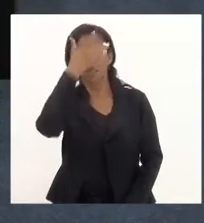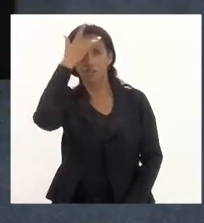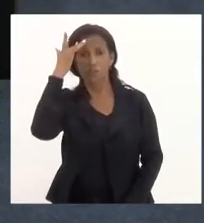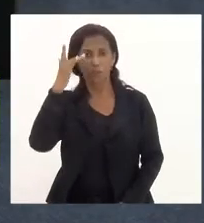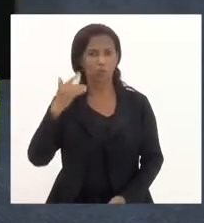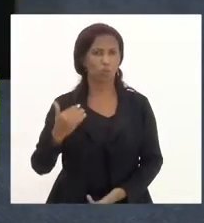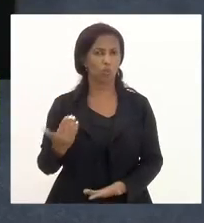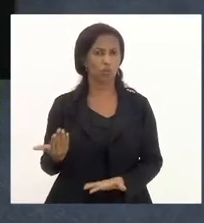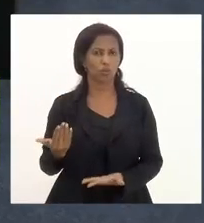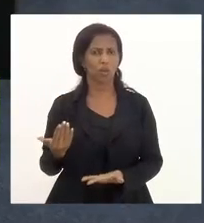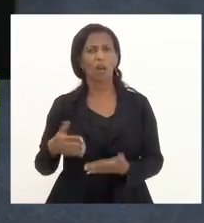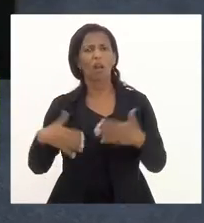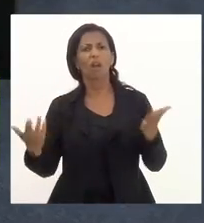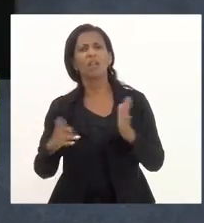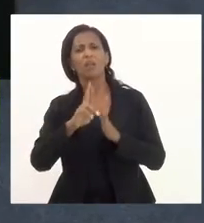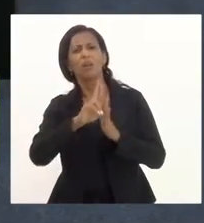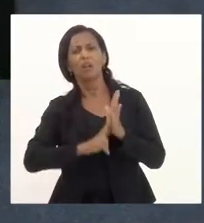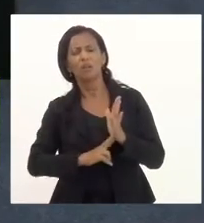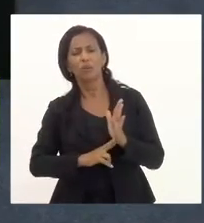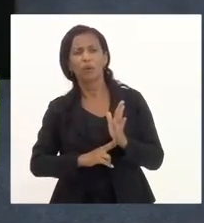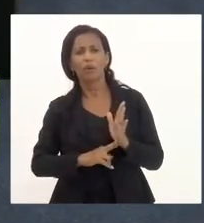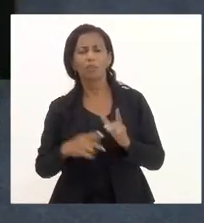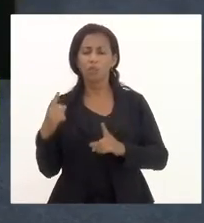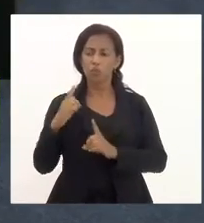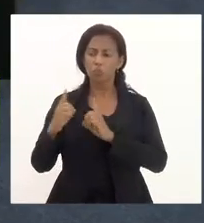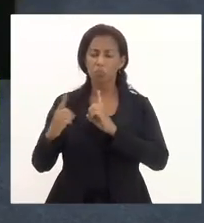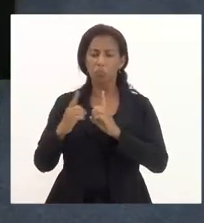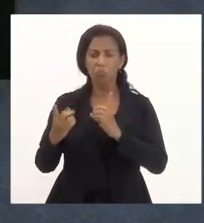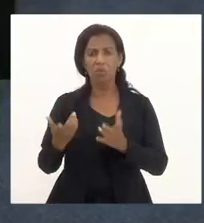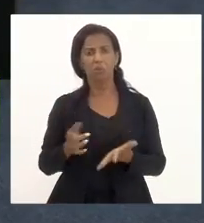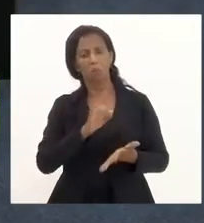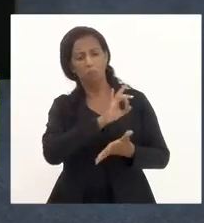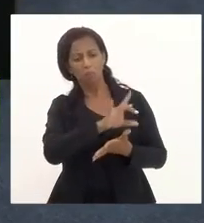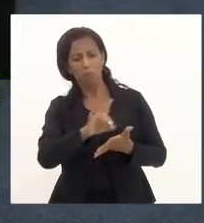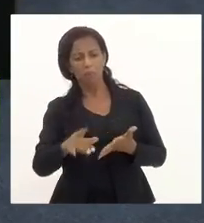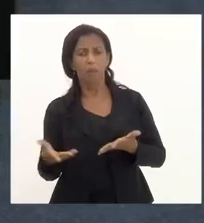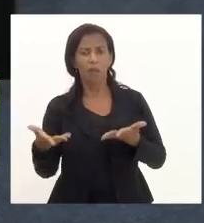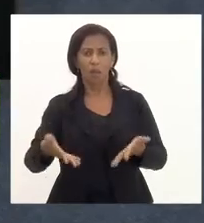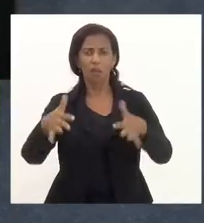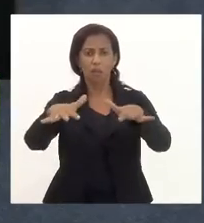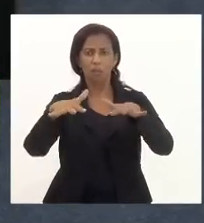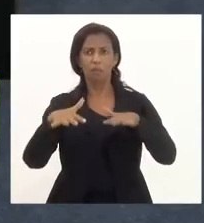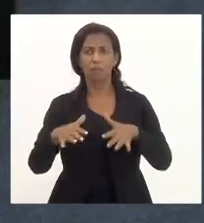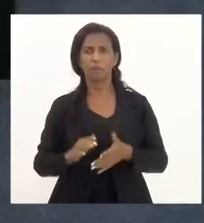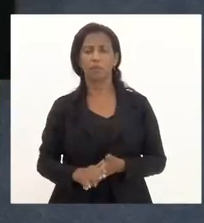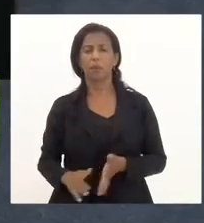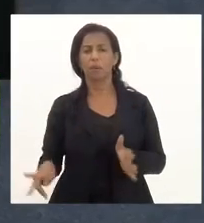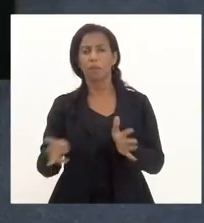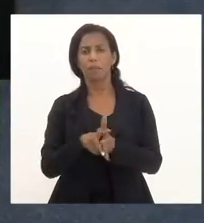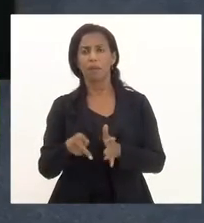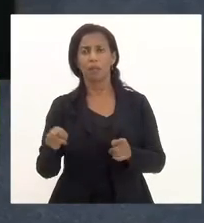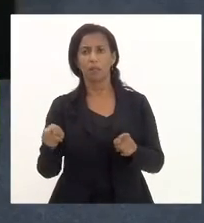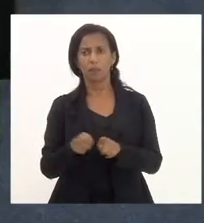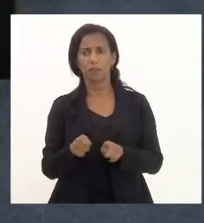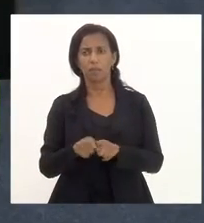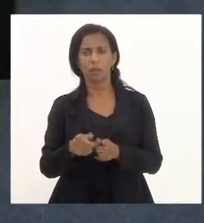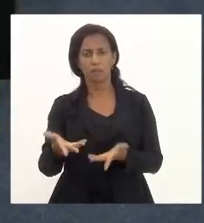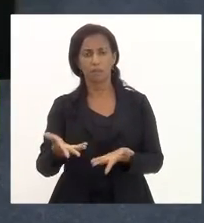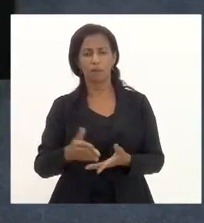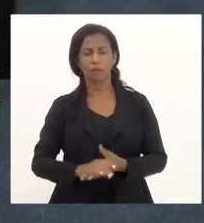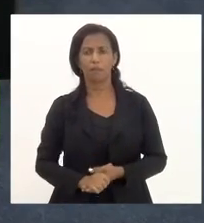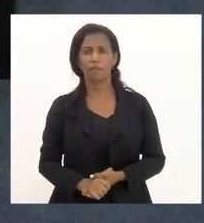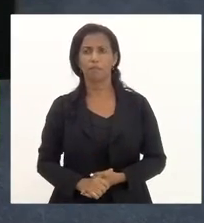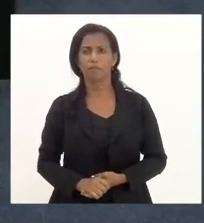queria saber onde está esse relatório a gente poderia bater colocar essas questões também aqui em plenário porque isso também faz parte desse debate